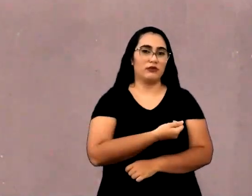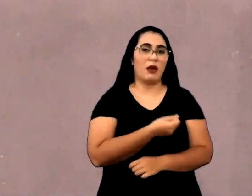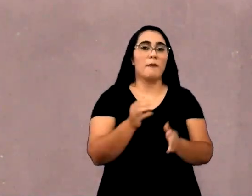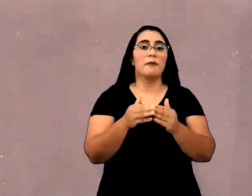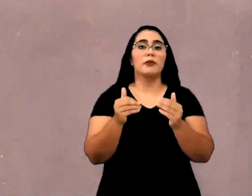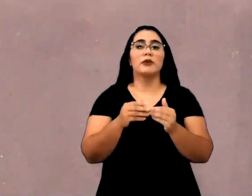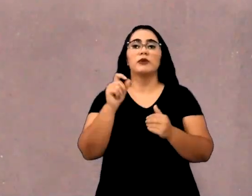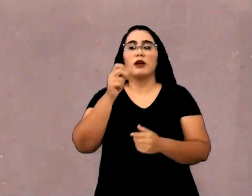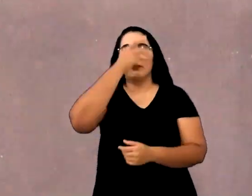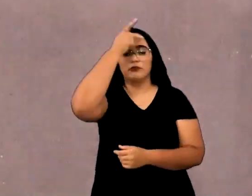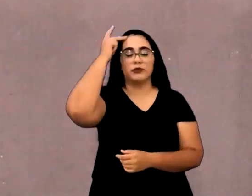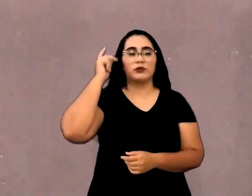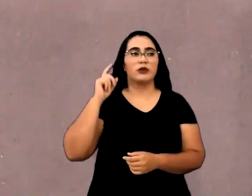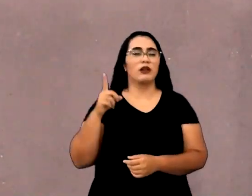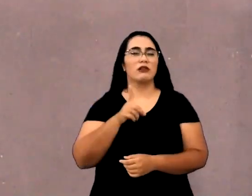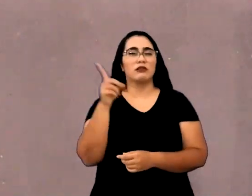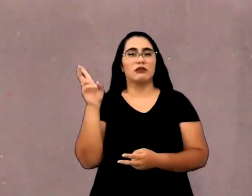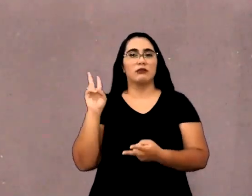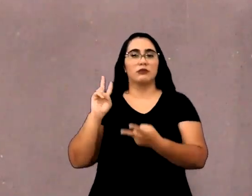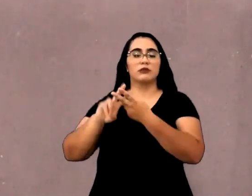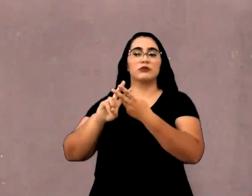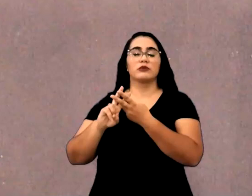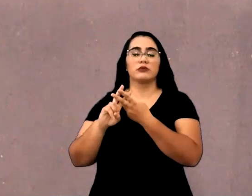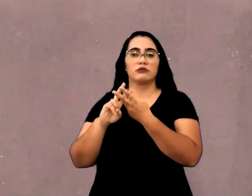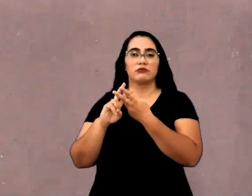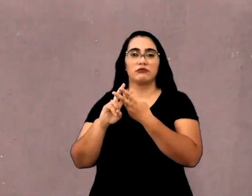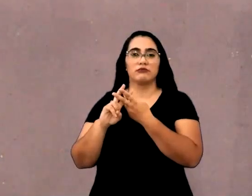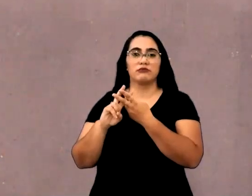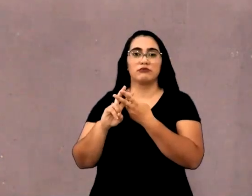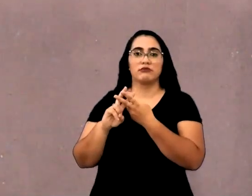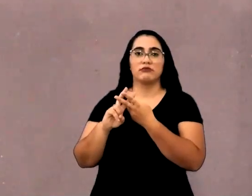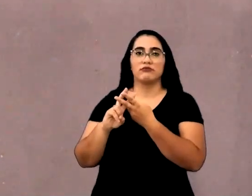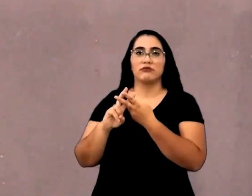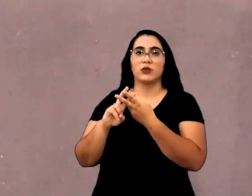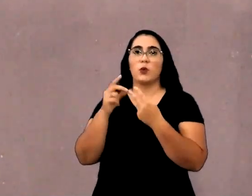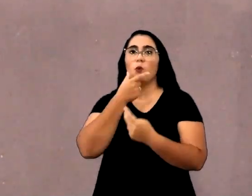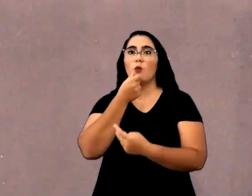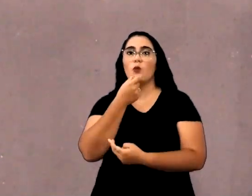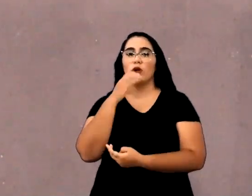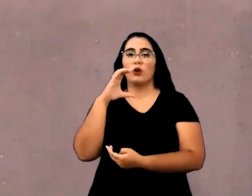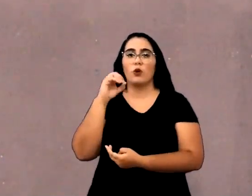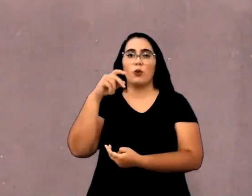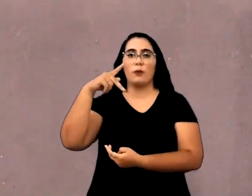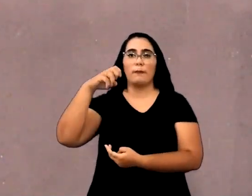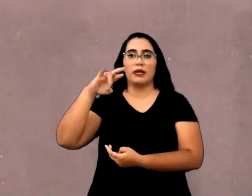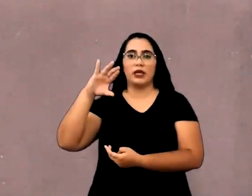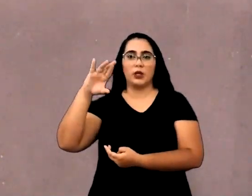Ele pediu até o cara que estava no cárcere lá, o copeiro.